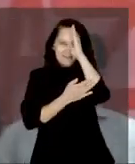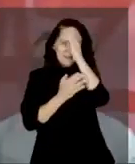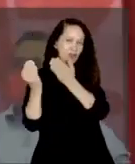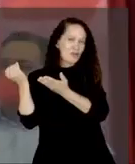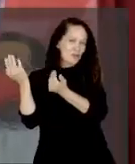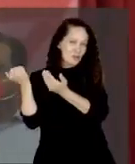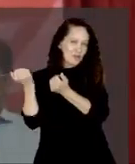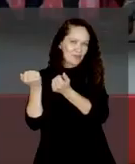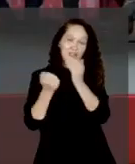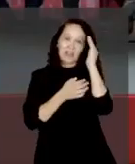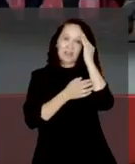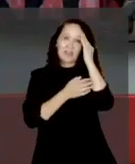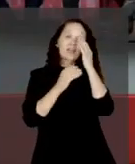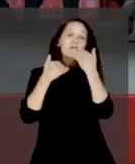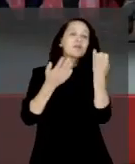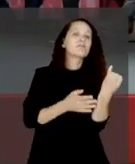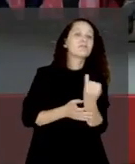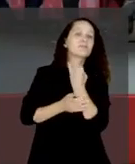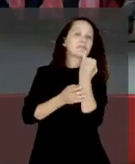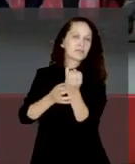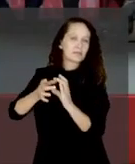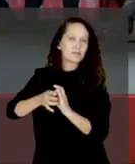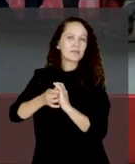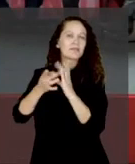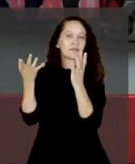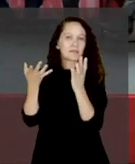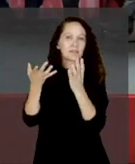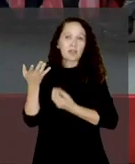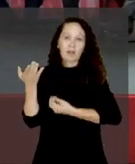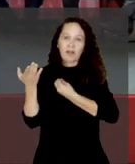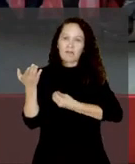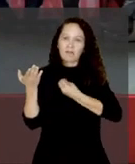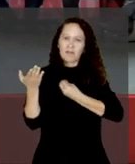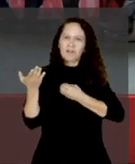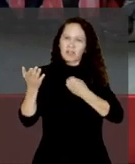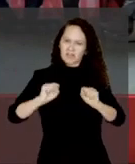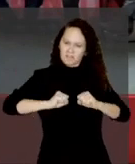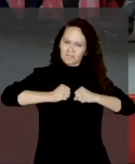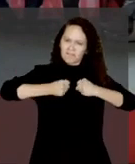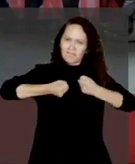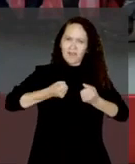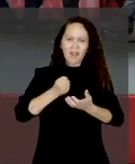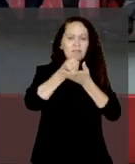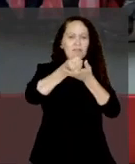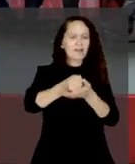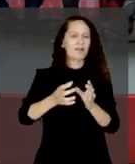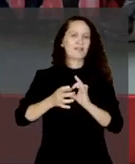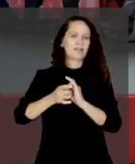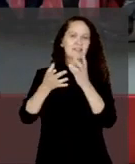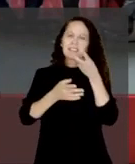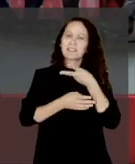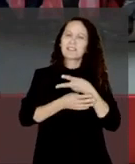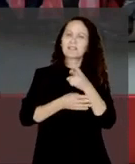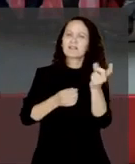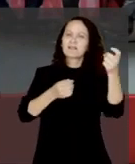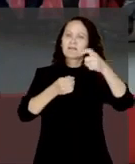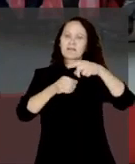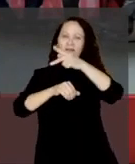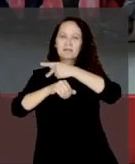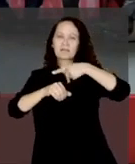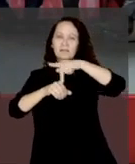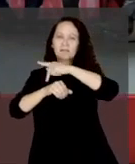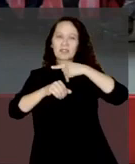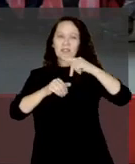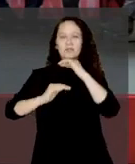em risco nesse momento. Por isso que é importante mostrar o legado do companheiro Marighella, porque nós temos que